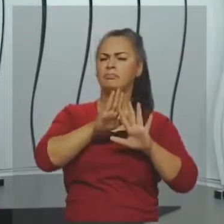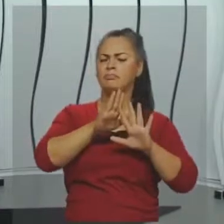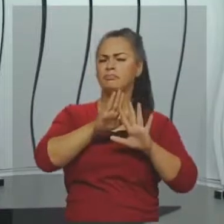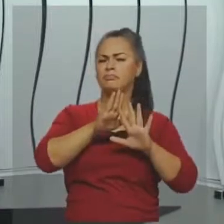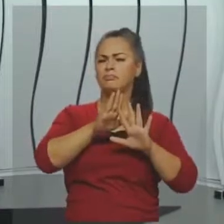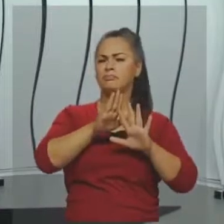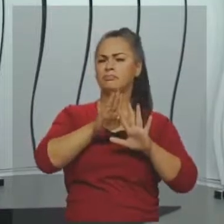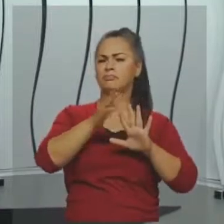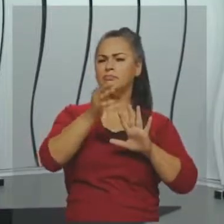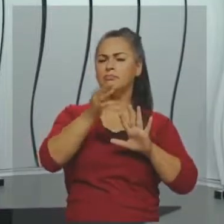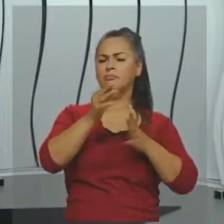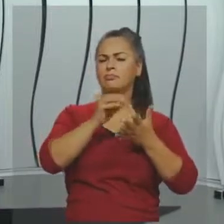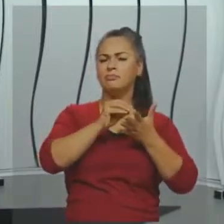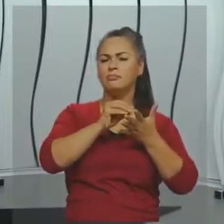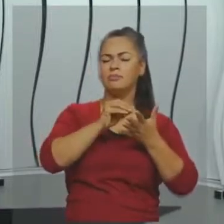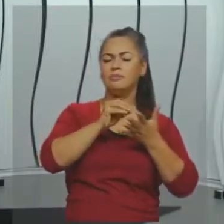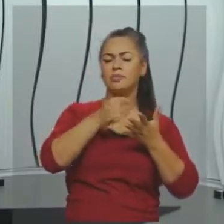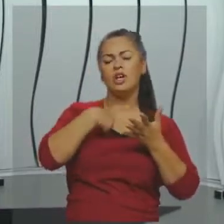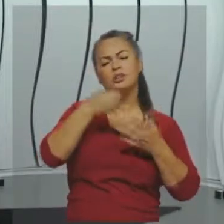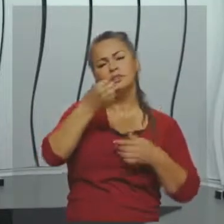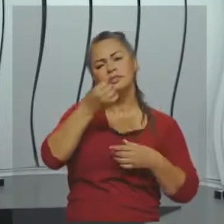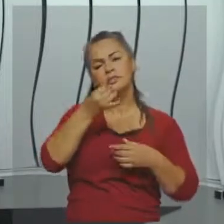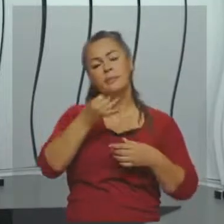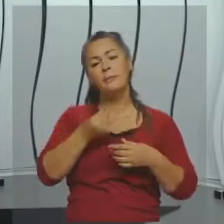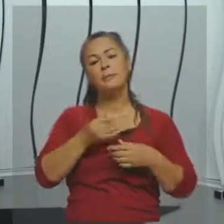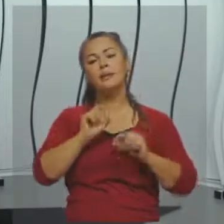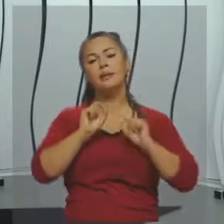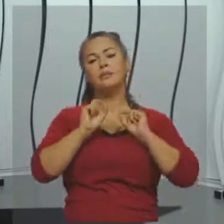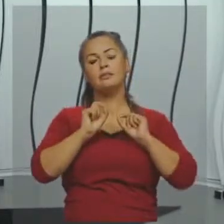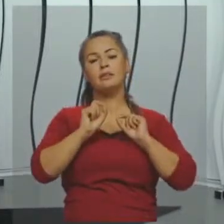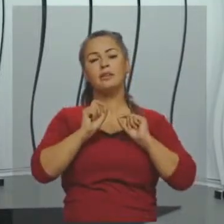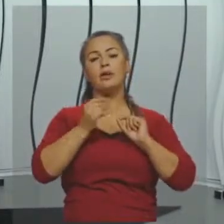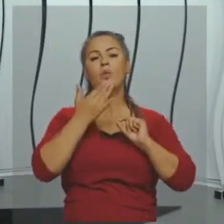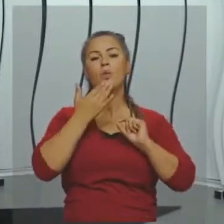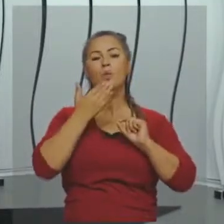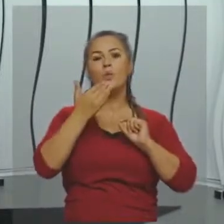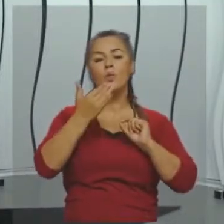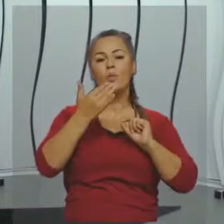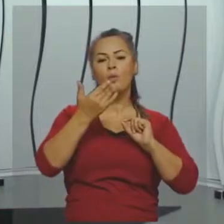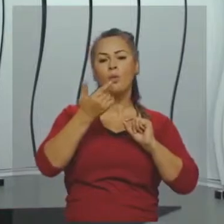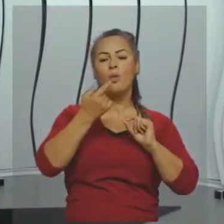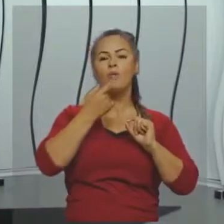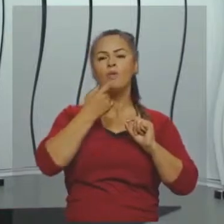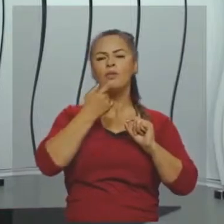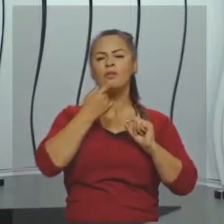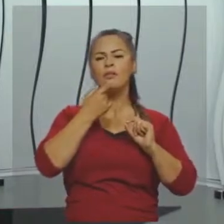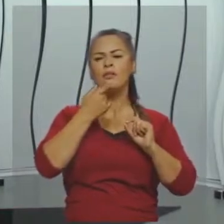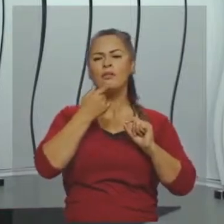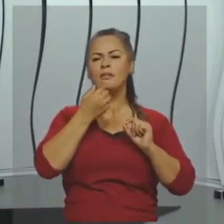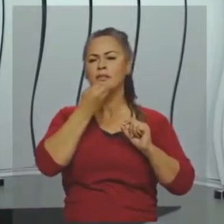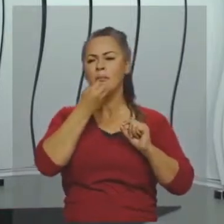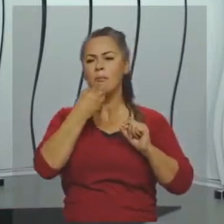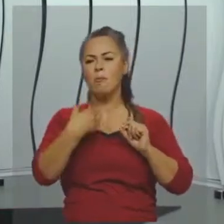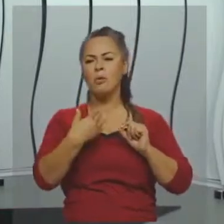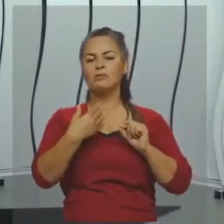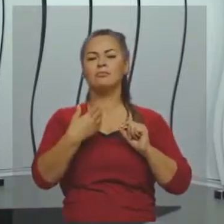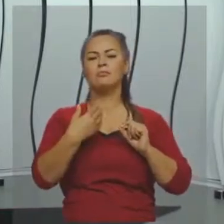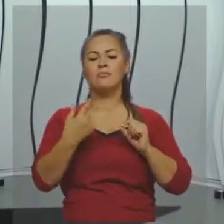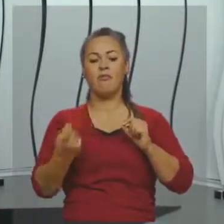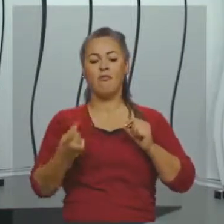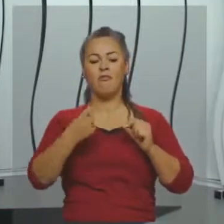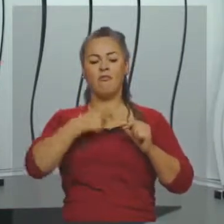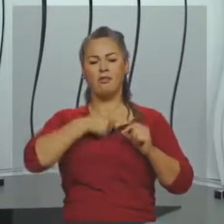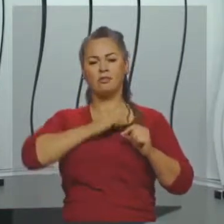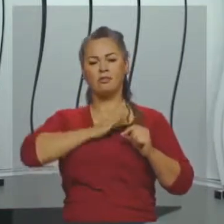nós falamos o processo aqui destacando o lugar para onde o sangue vai. Agora, para onde as excretas vão? Para